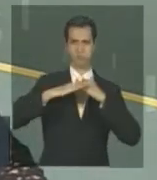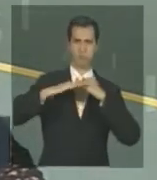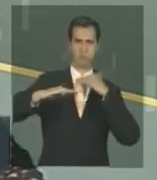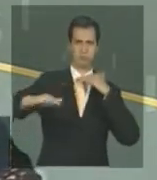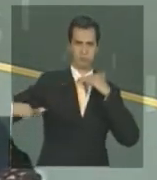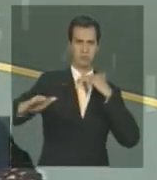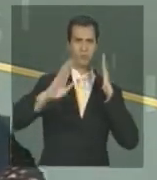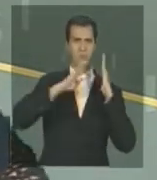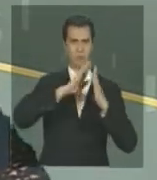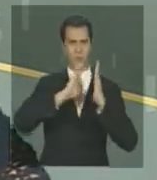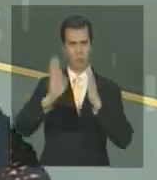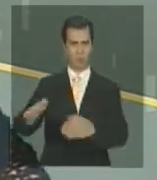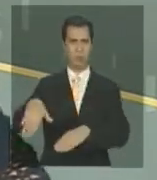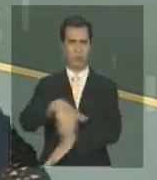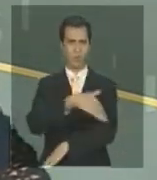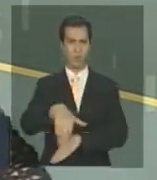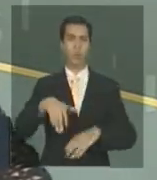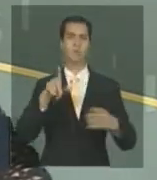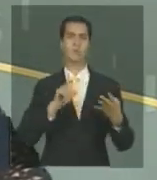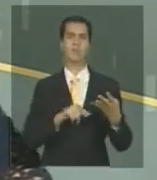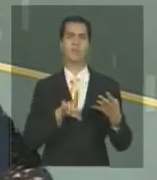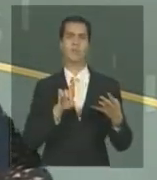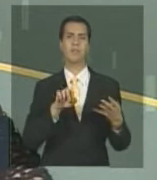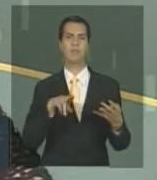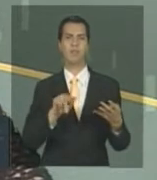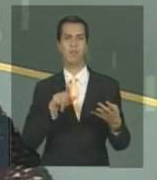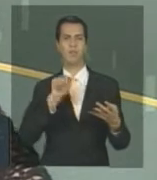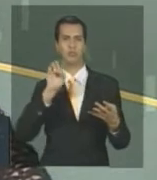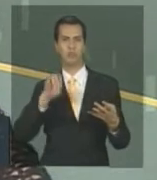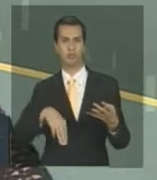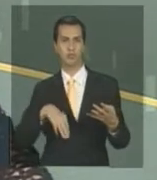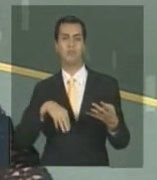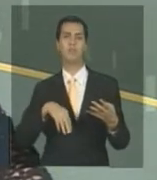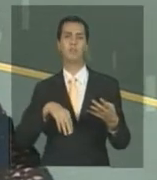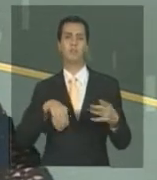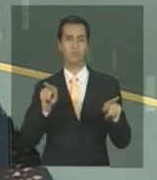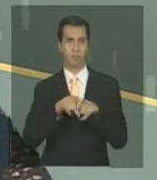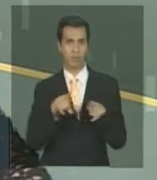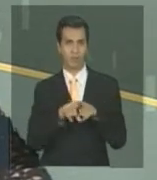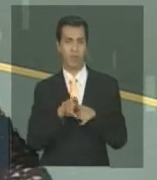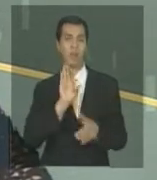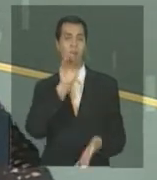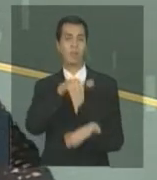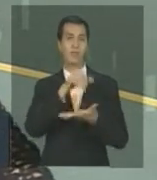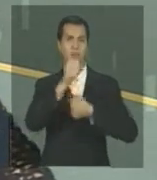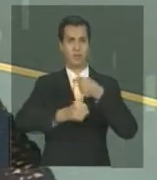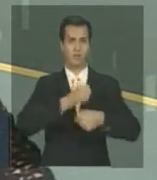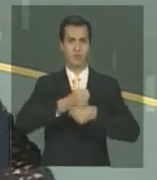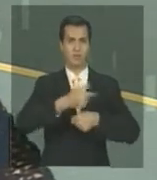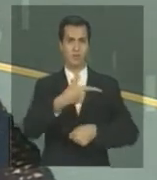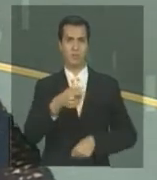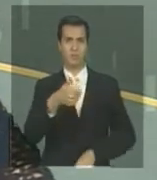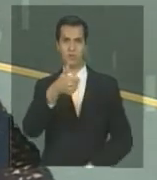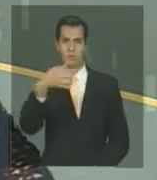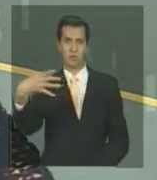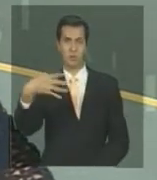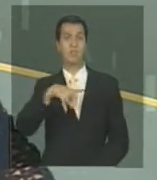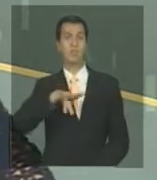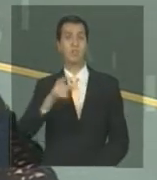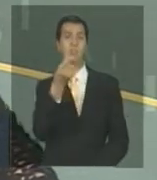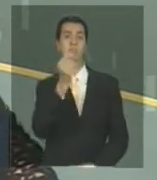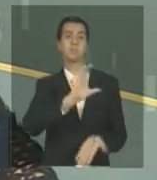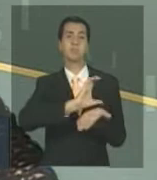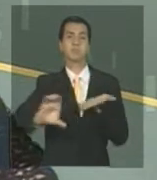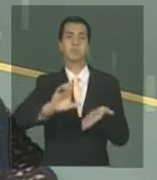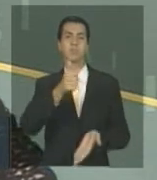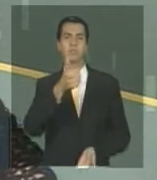urbanas, drenagem e contenção de encostas. Até 2014, serão quase 100 bilhões